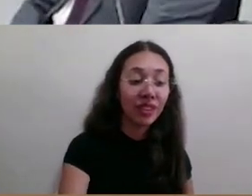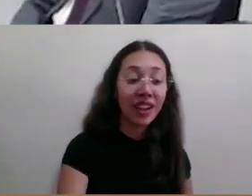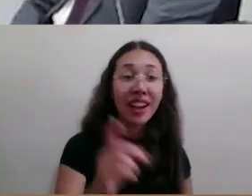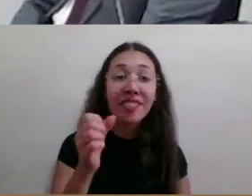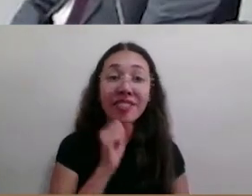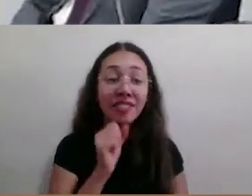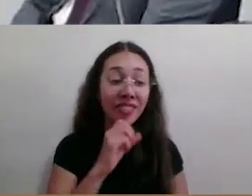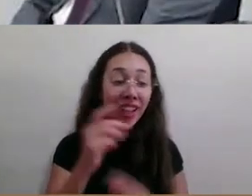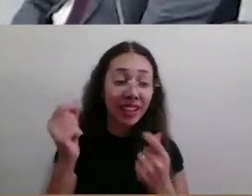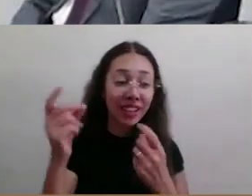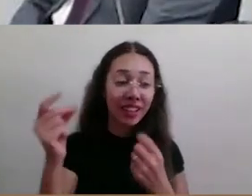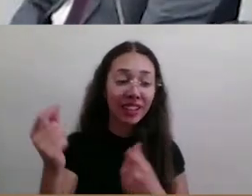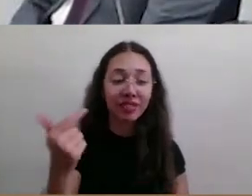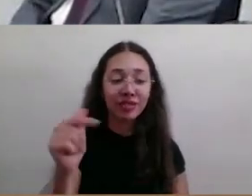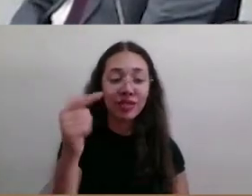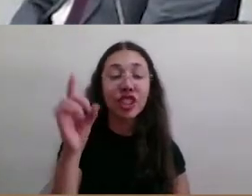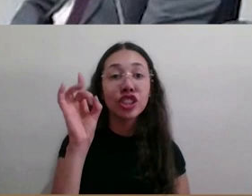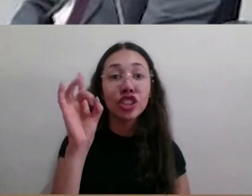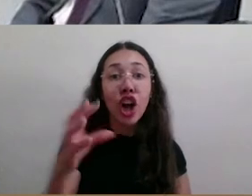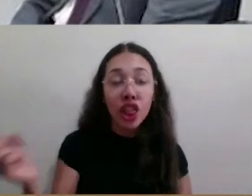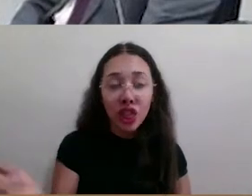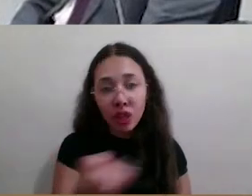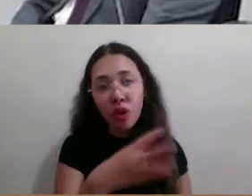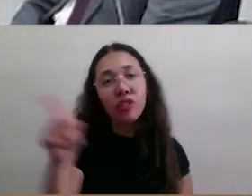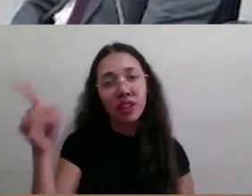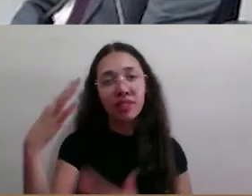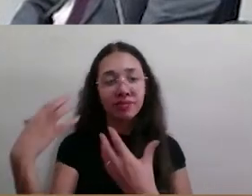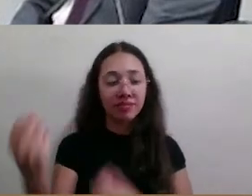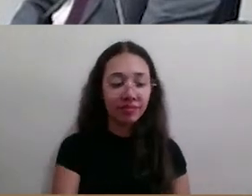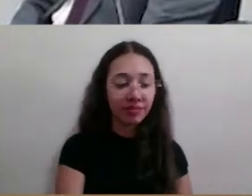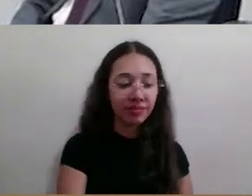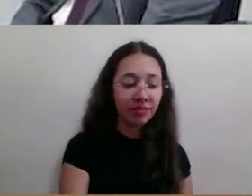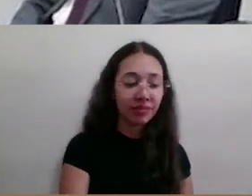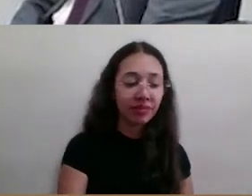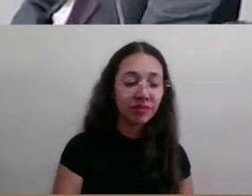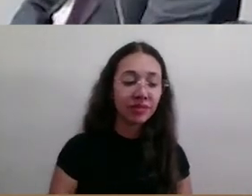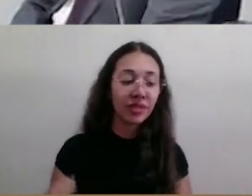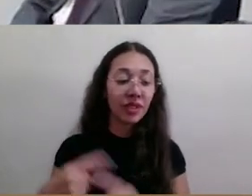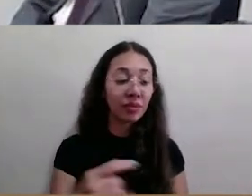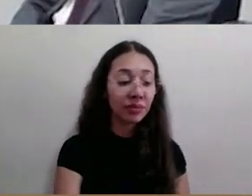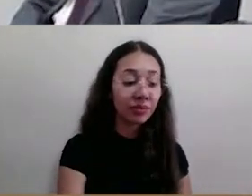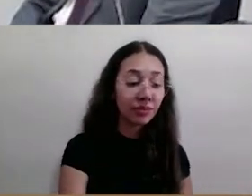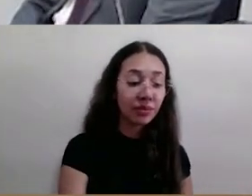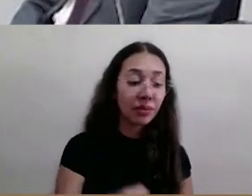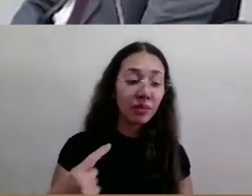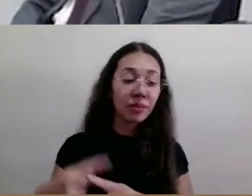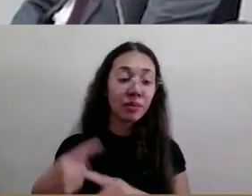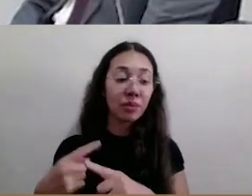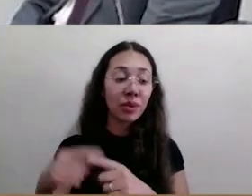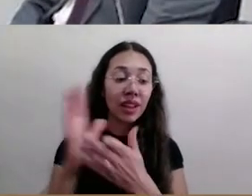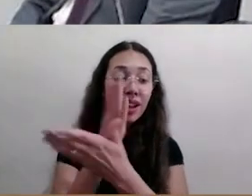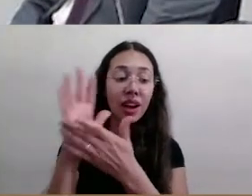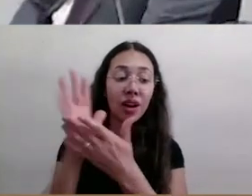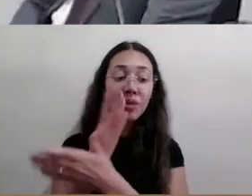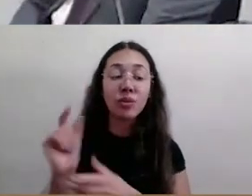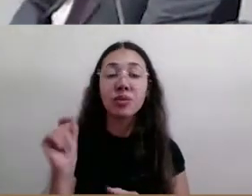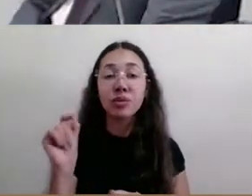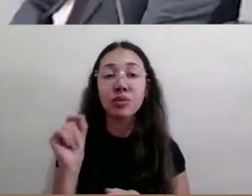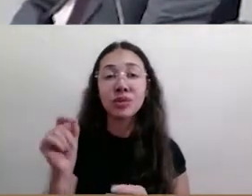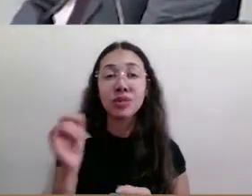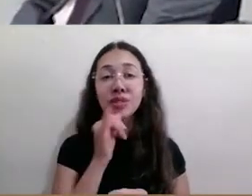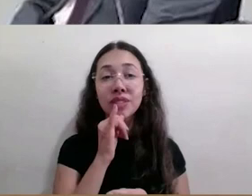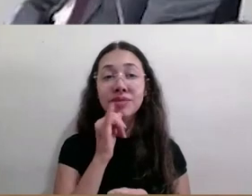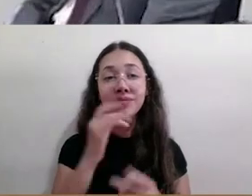nós frustrávamos os colegas do Estado, naquela ocasião, porque eles estavam com os processos amarrados já para mandar para nós na